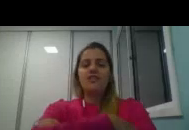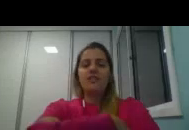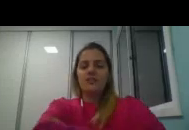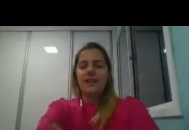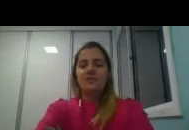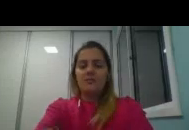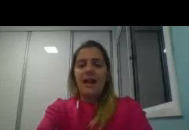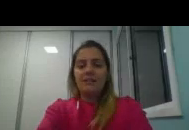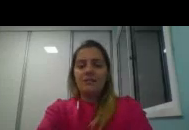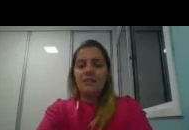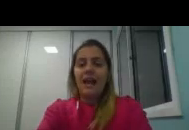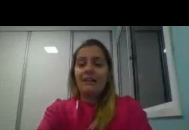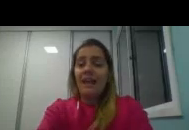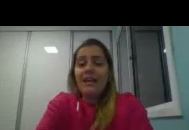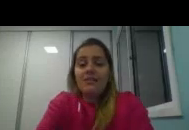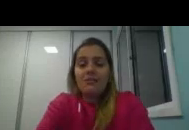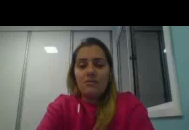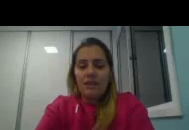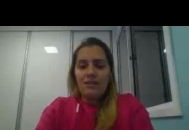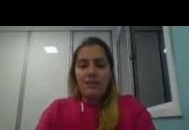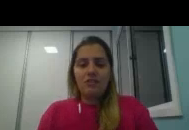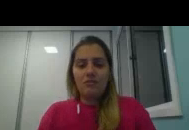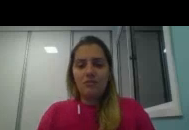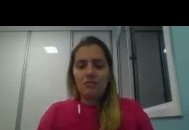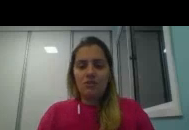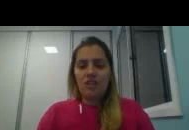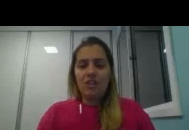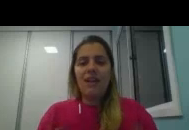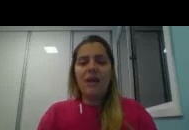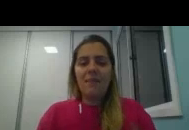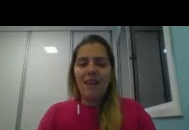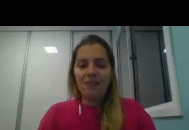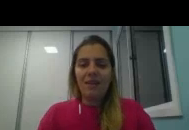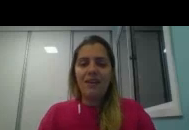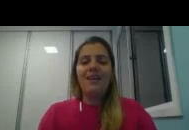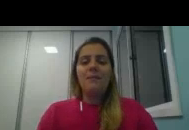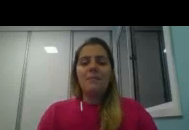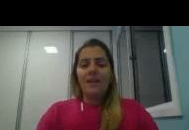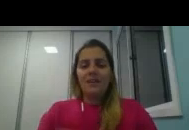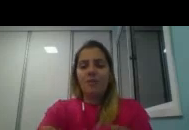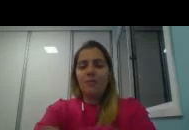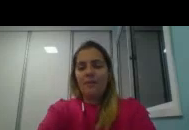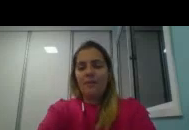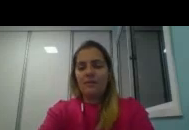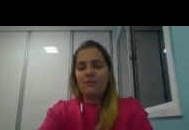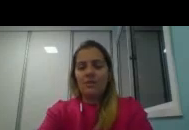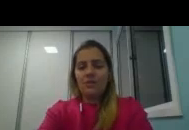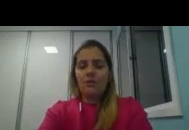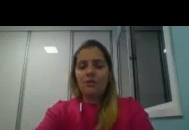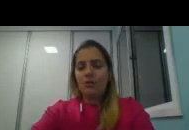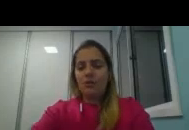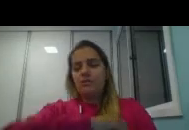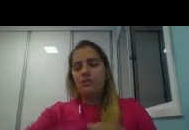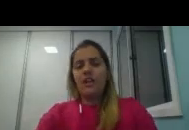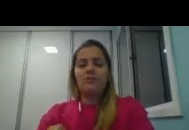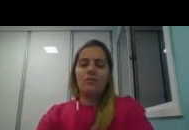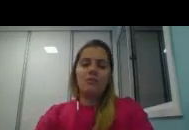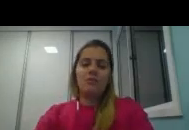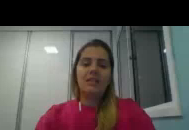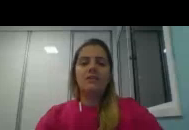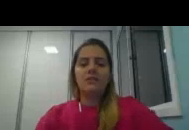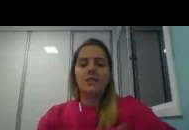A forma de cruzar os braços, tá? Até isso existe um direcionamento aí para esse comportamento, se você cruza o